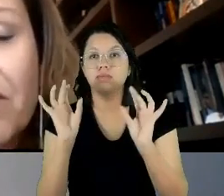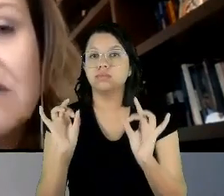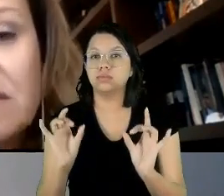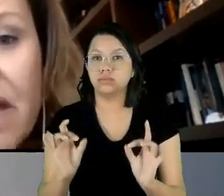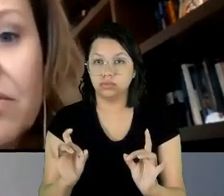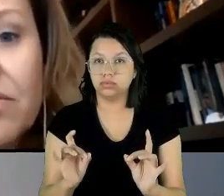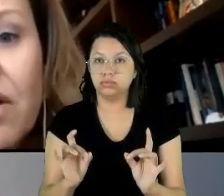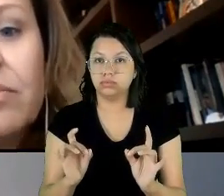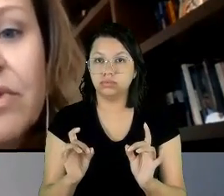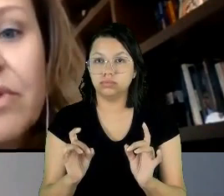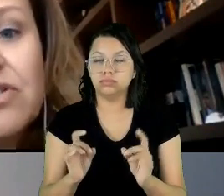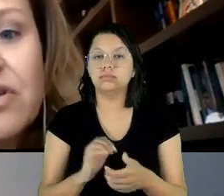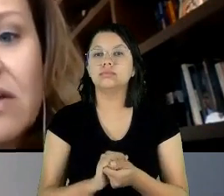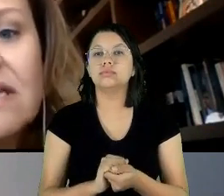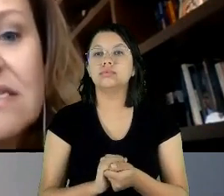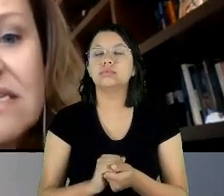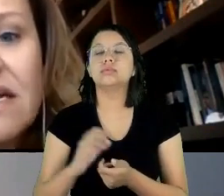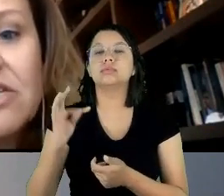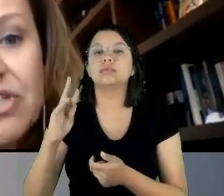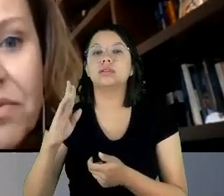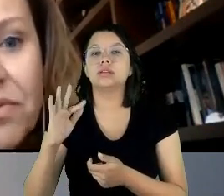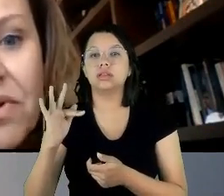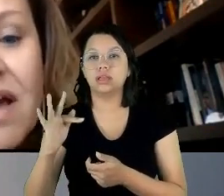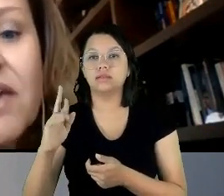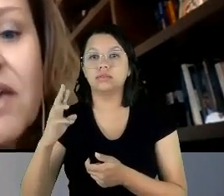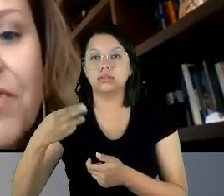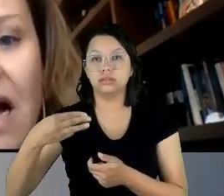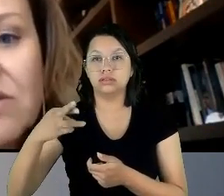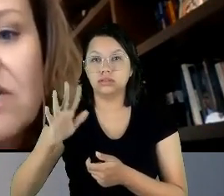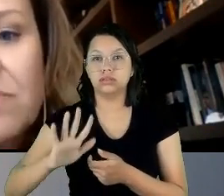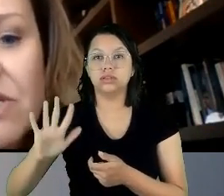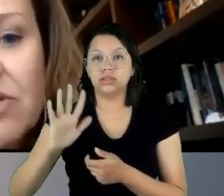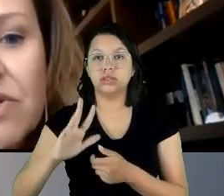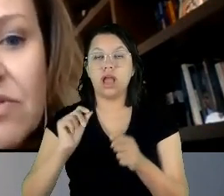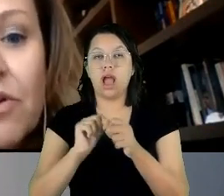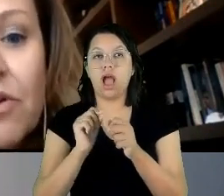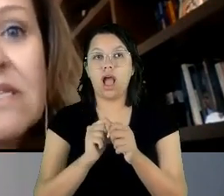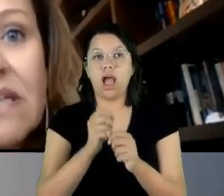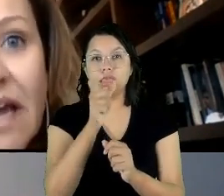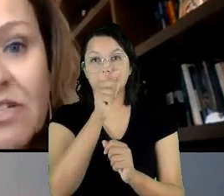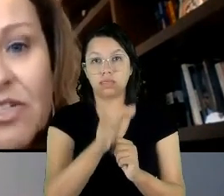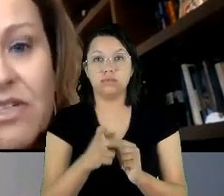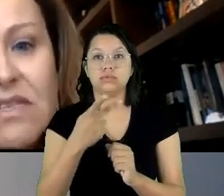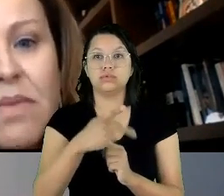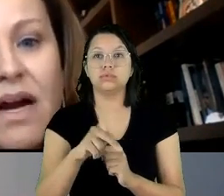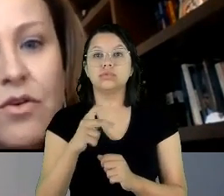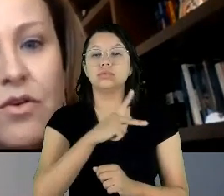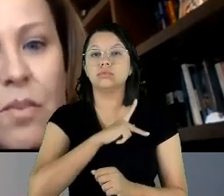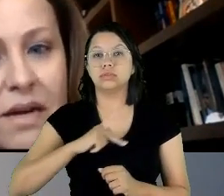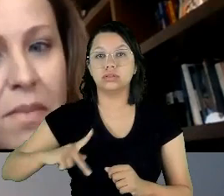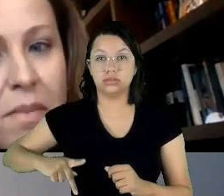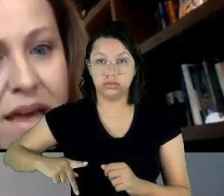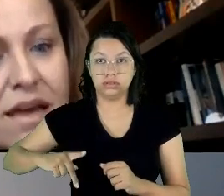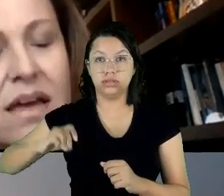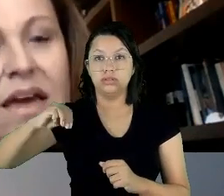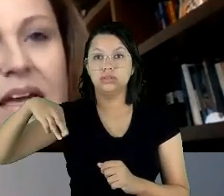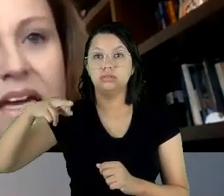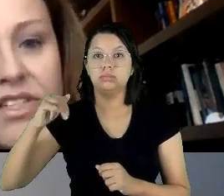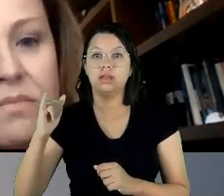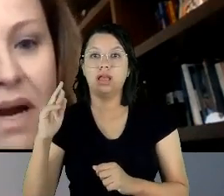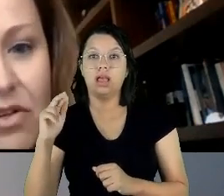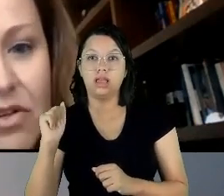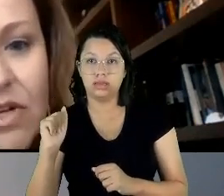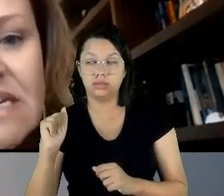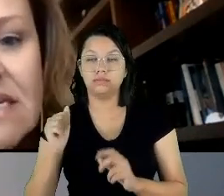e um reconhecimento ao Tribunal Regional da Terceira Região, que eu faço nas pessoas do seu presidente, desembargador Mairan Maia, e